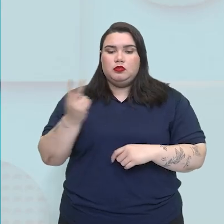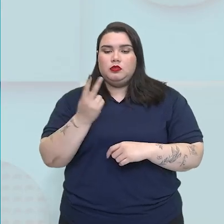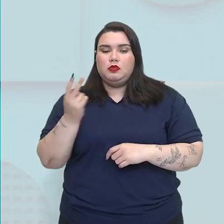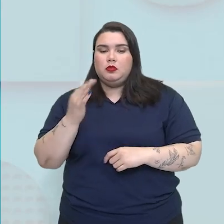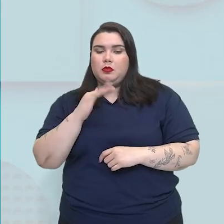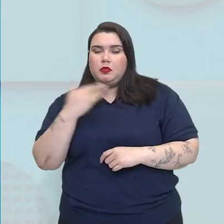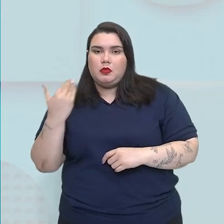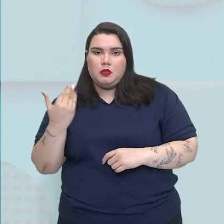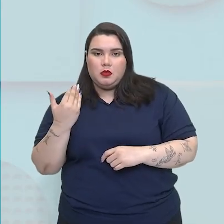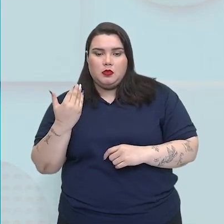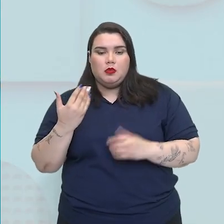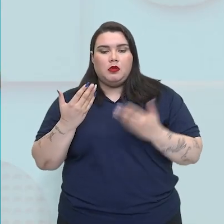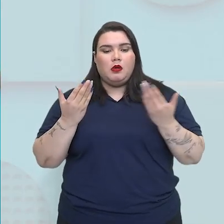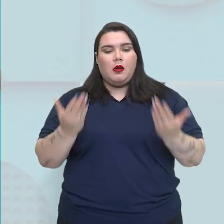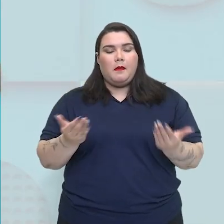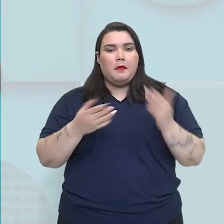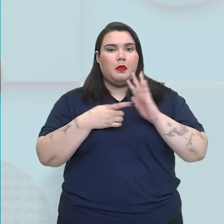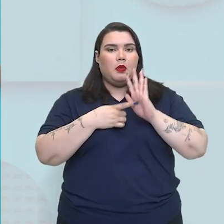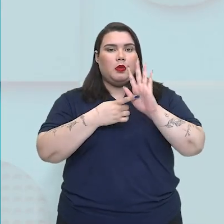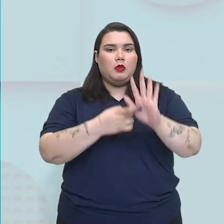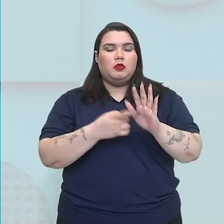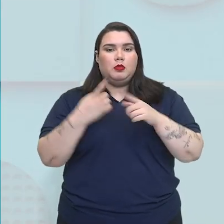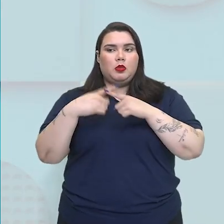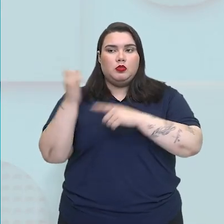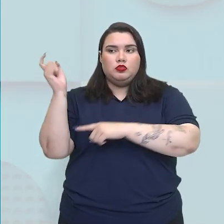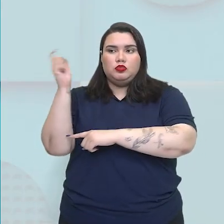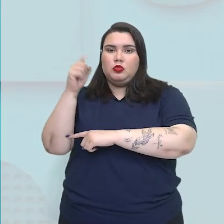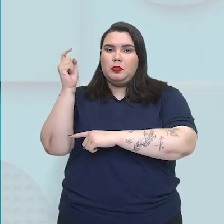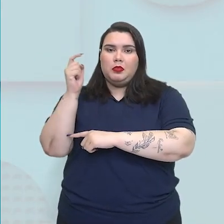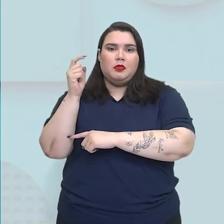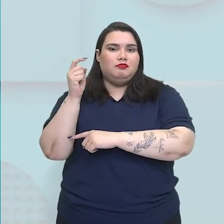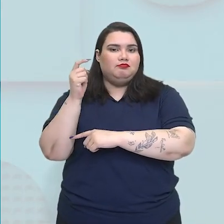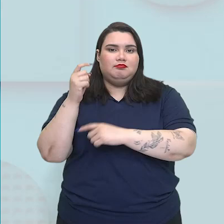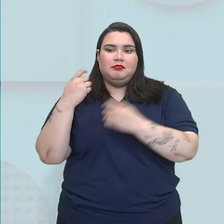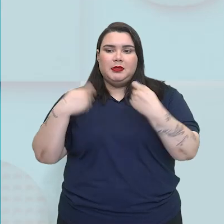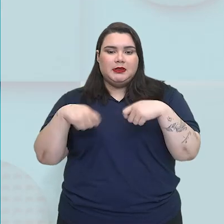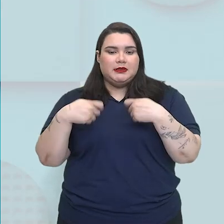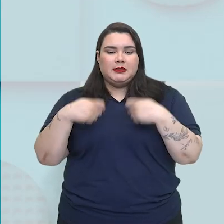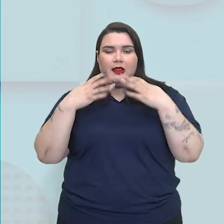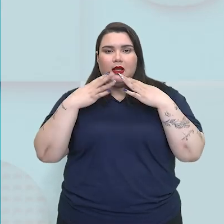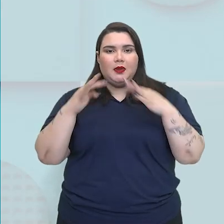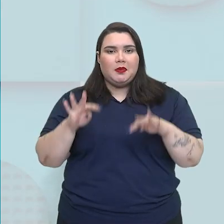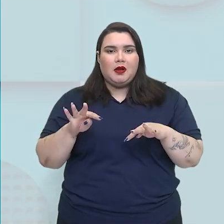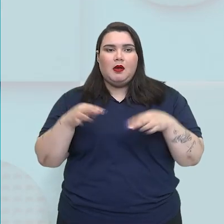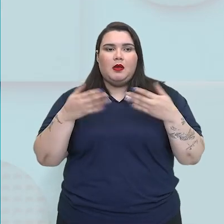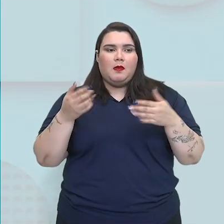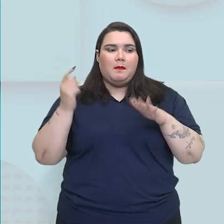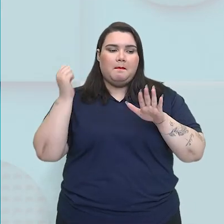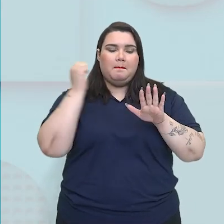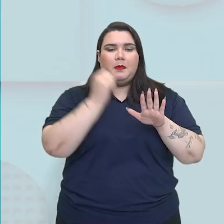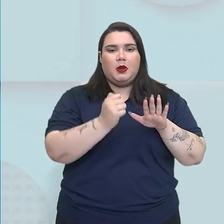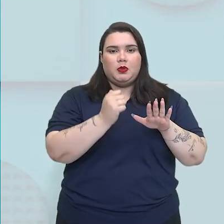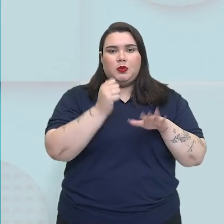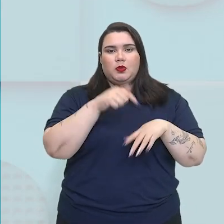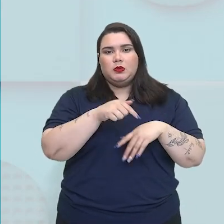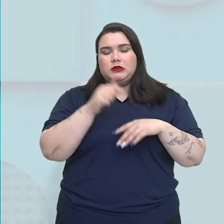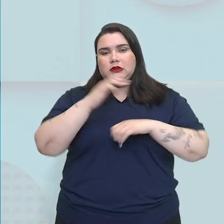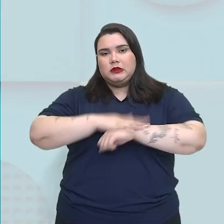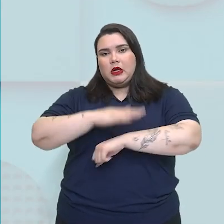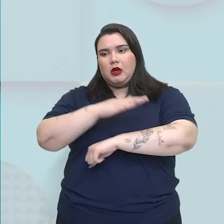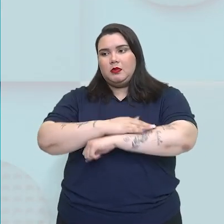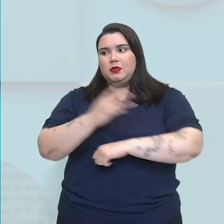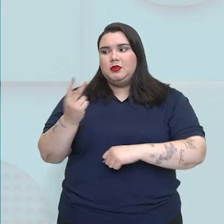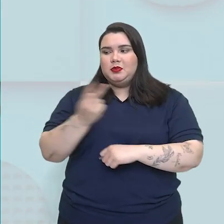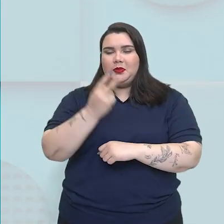dois morrem, né? Porque o escorpião não tem como ir contra a natureza dele. Ele acabou picando o sapo e os dois